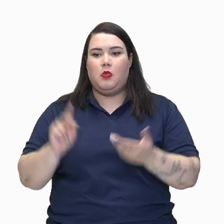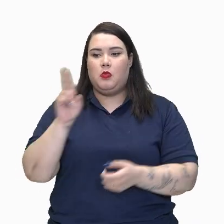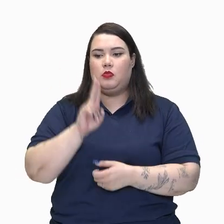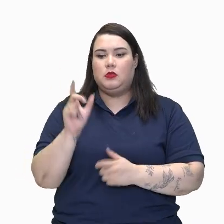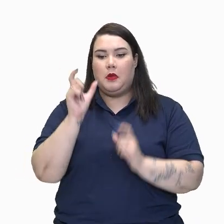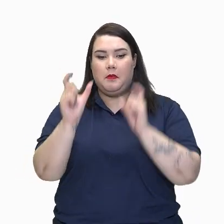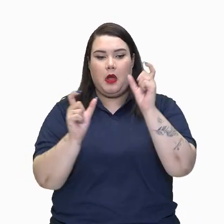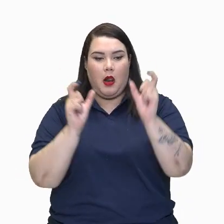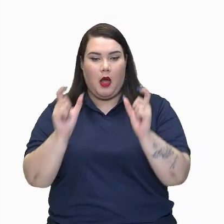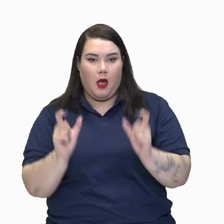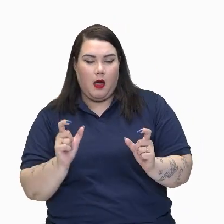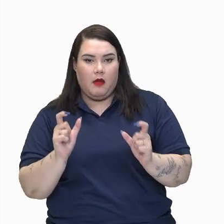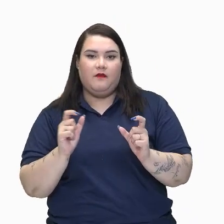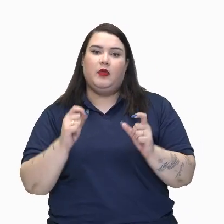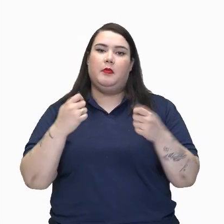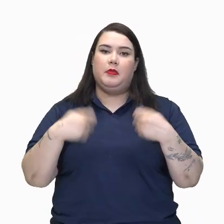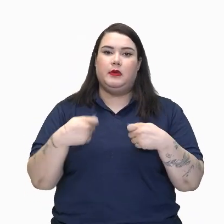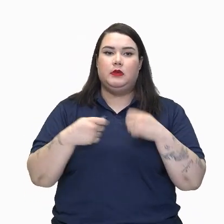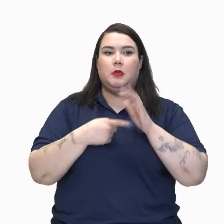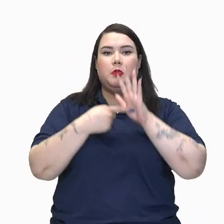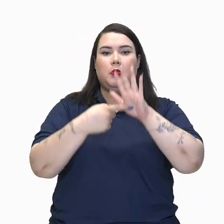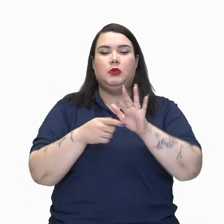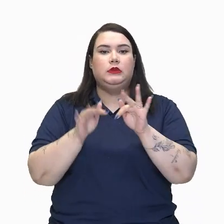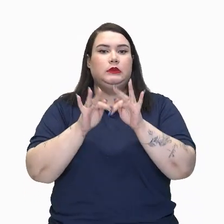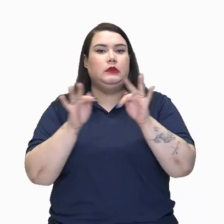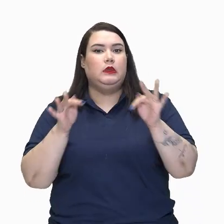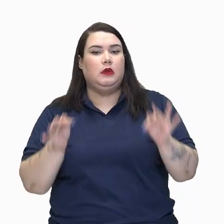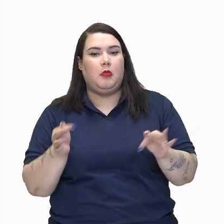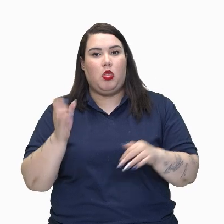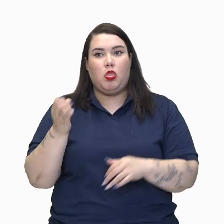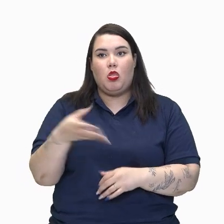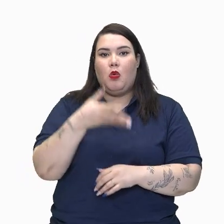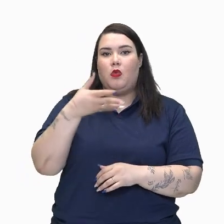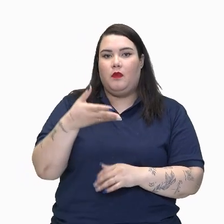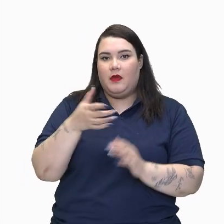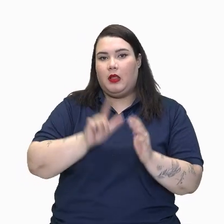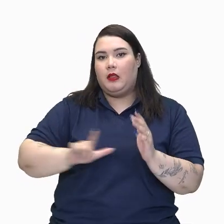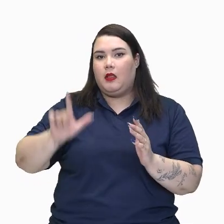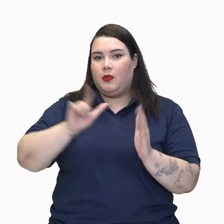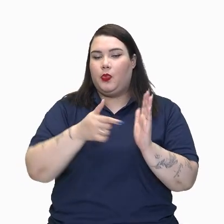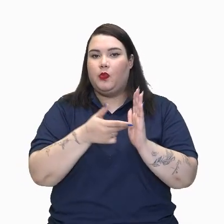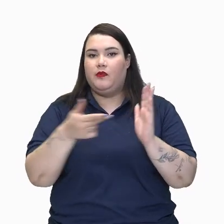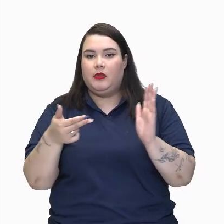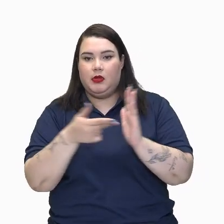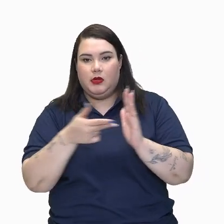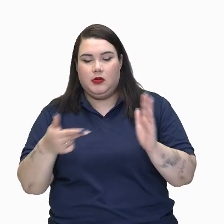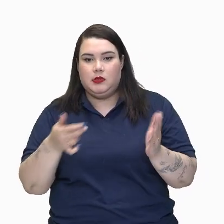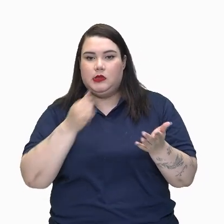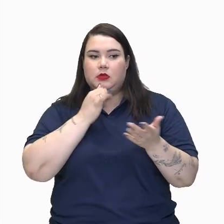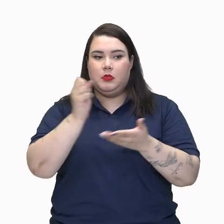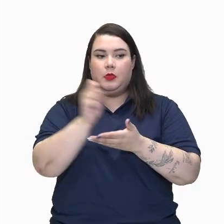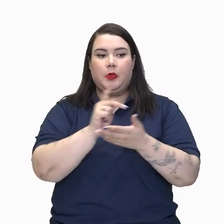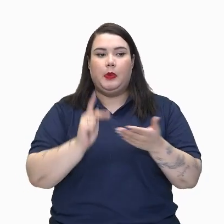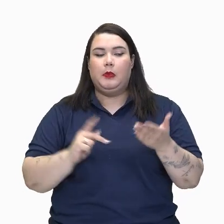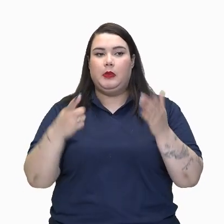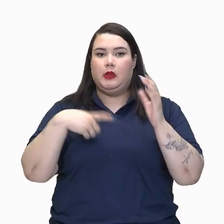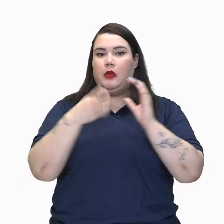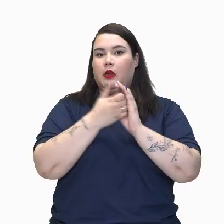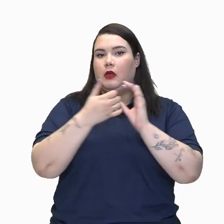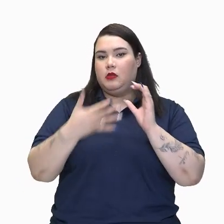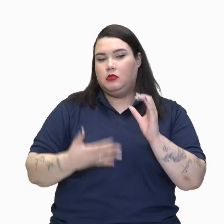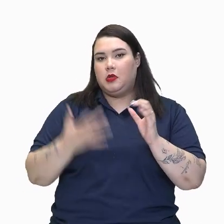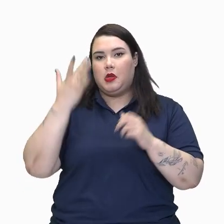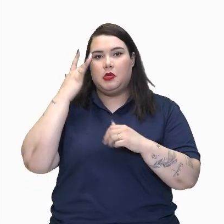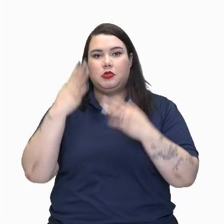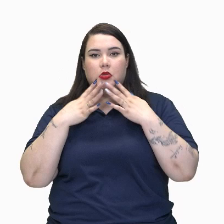arcaicas, mas ele preferia trazer essa inovação para a literatura. A gente pode ler poemas com essas características hoje e achar